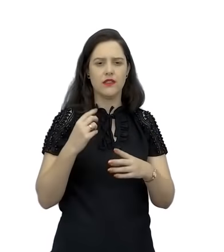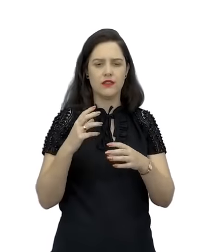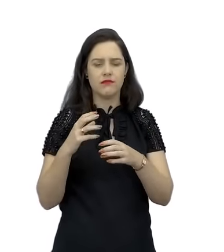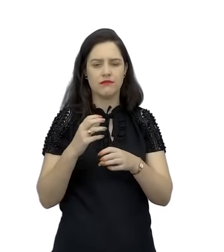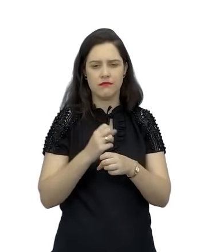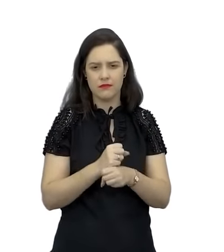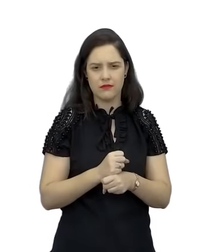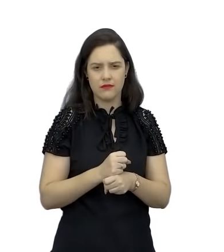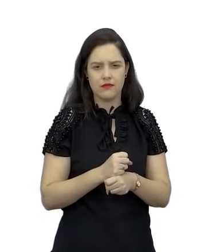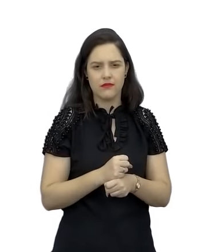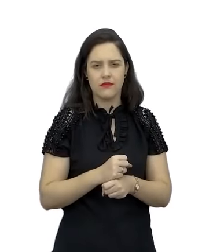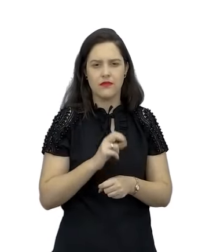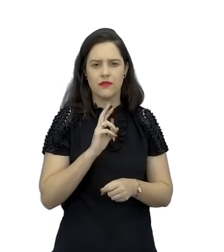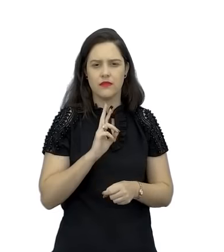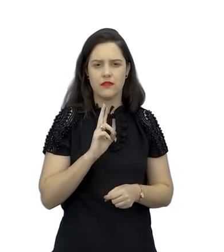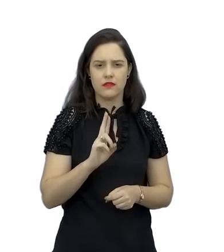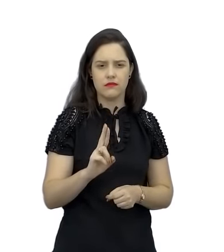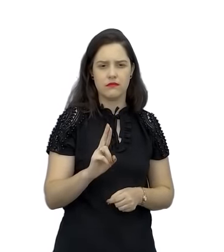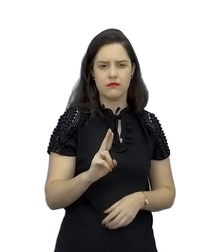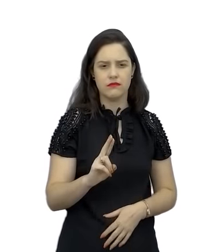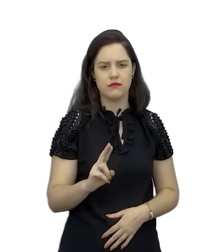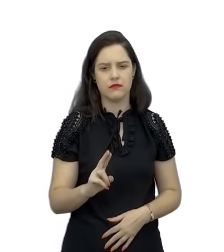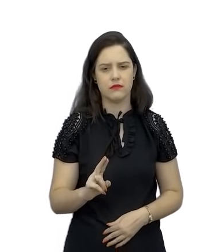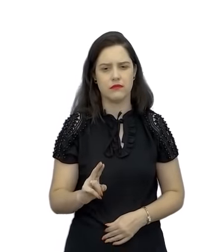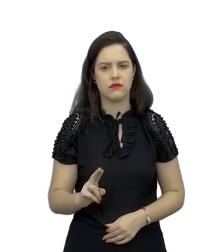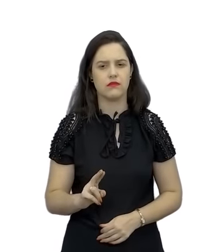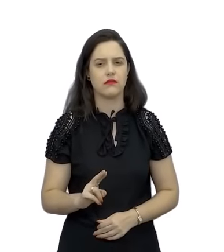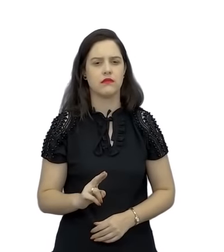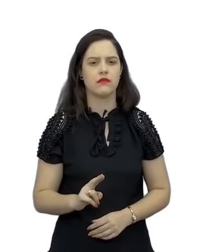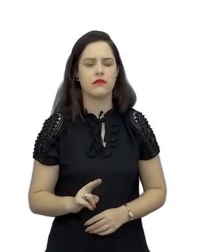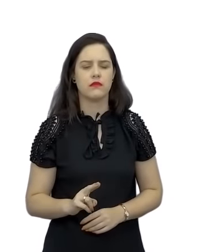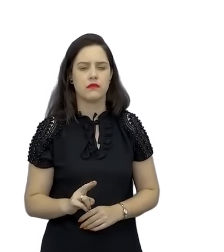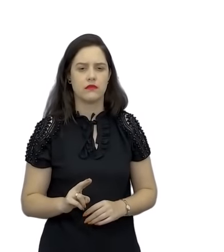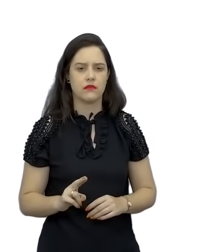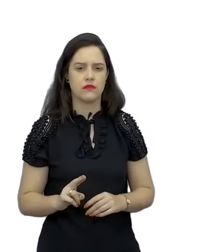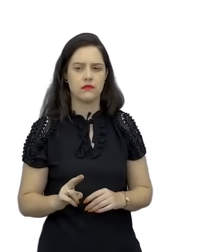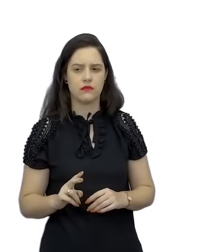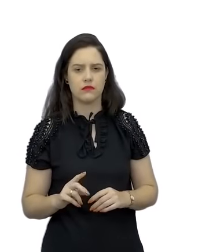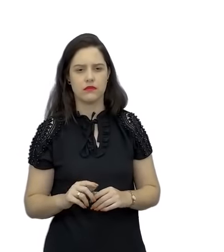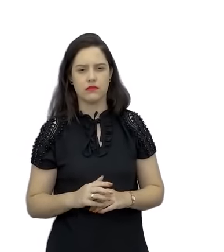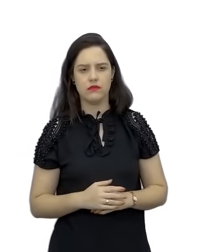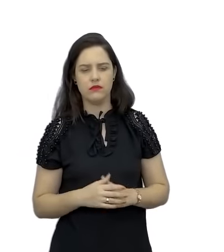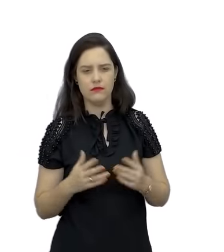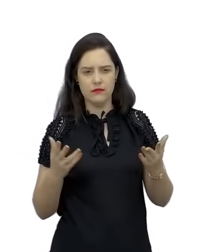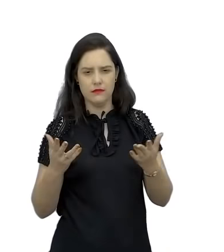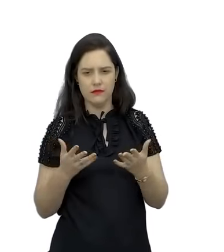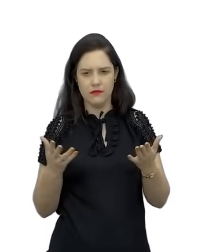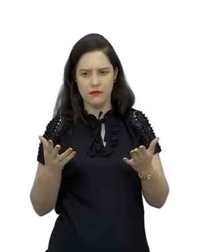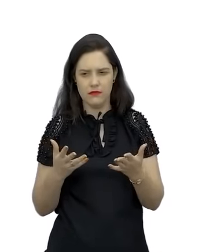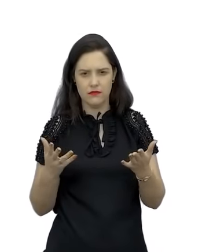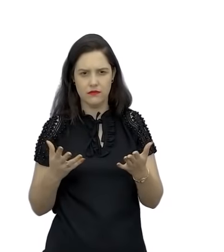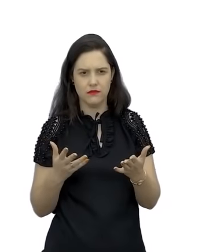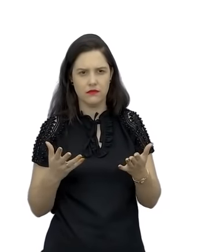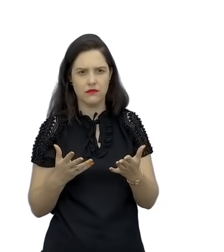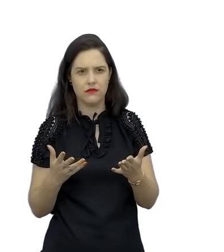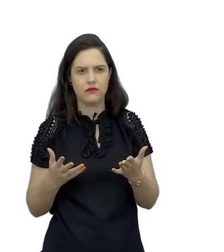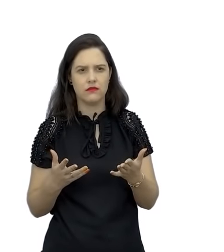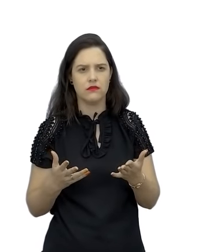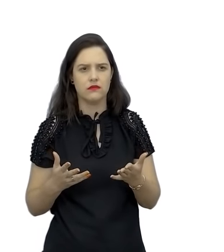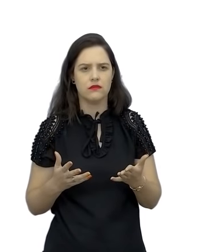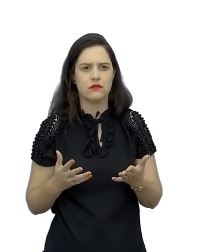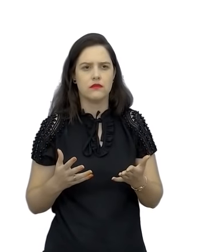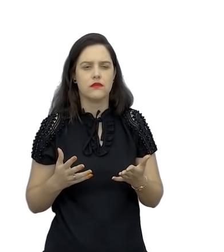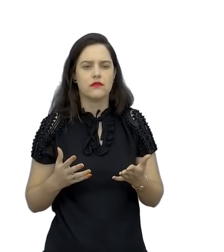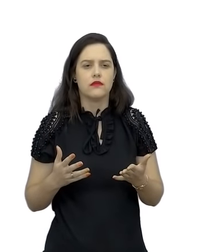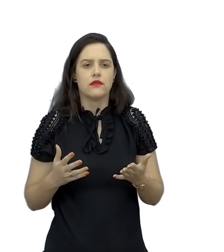de problemas, tá? Deixa eu só me situar onde estamos. Tá bom. Agora, nós vamos trazer aqui,